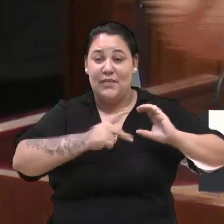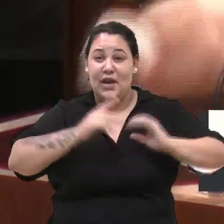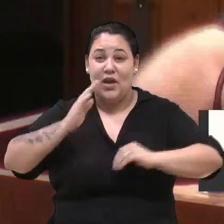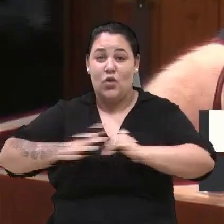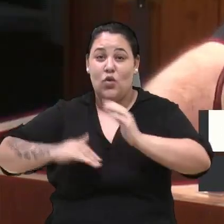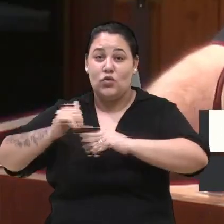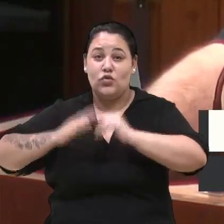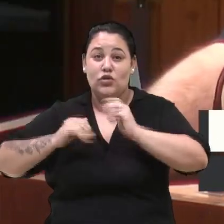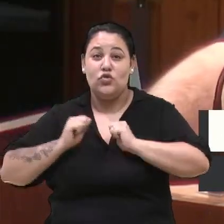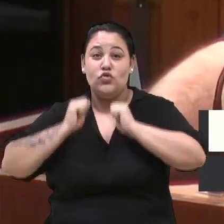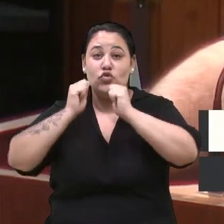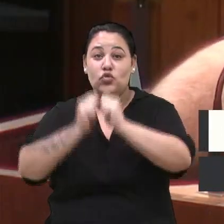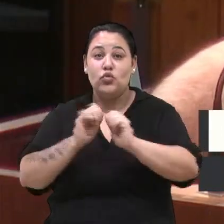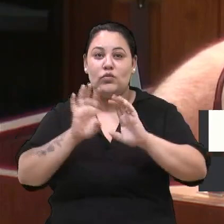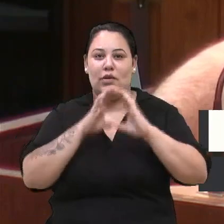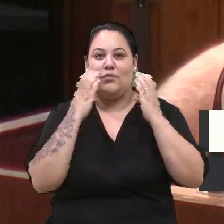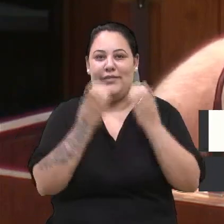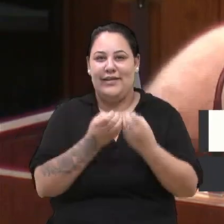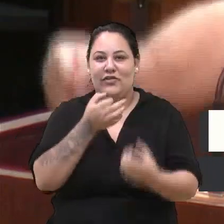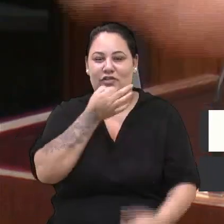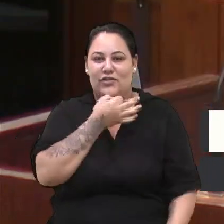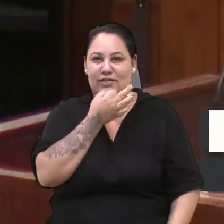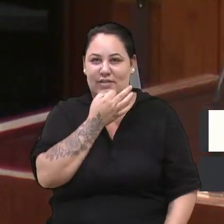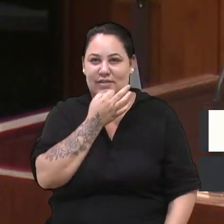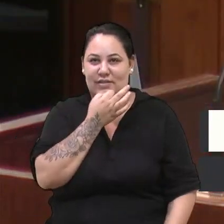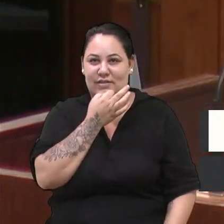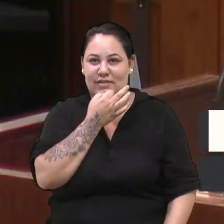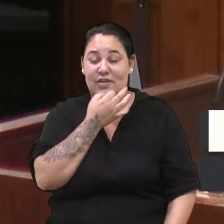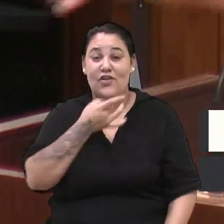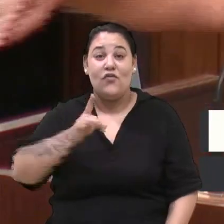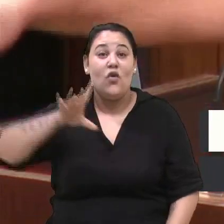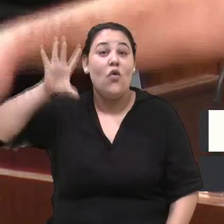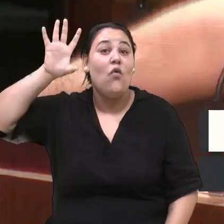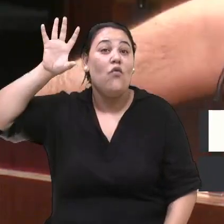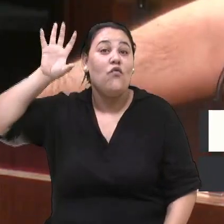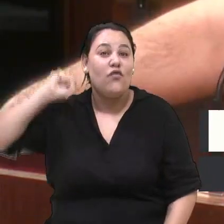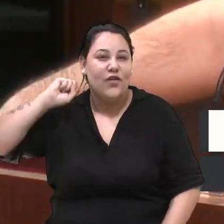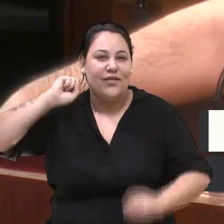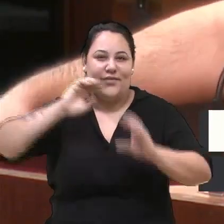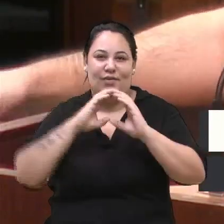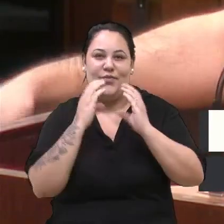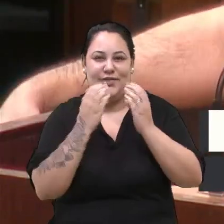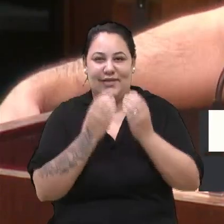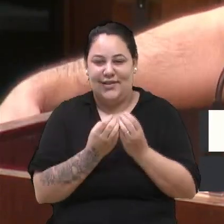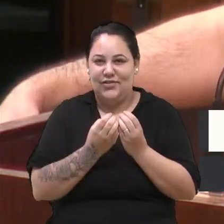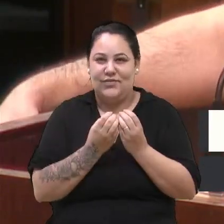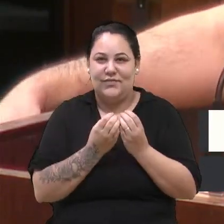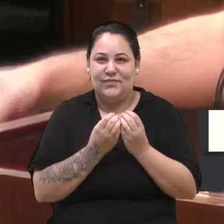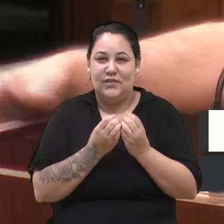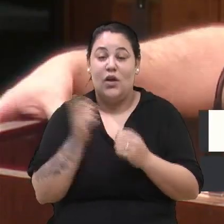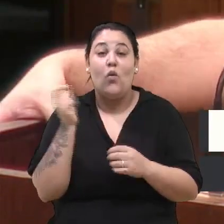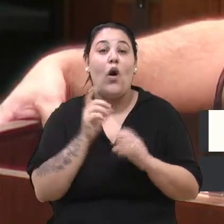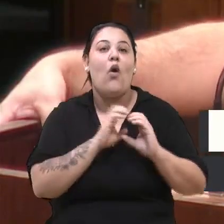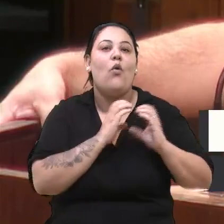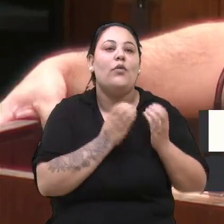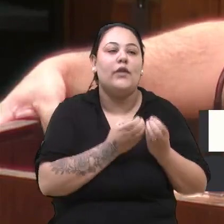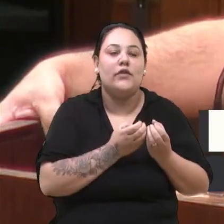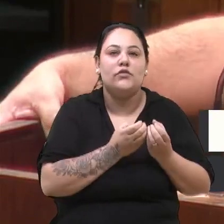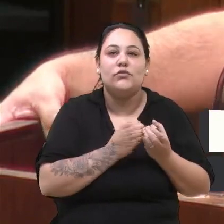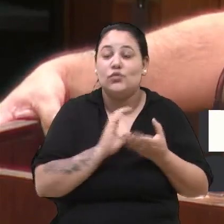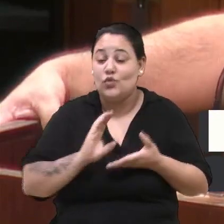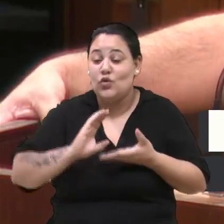comunidade, que foi ouvida a comunidade. E qual comunidade? O Conselho Municipal do